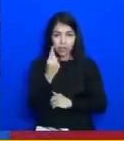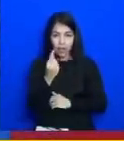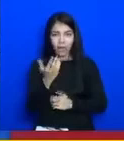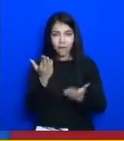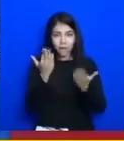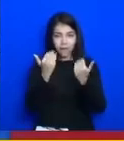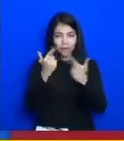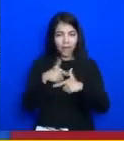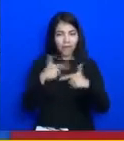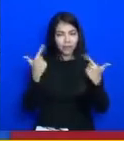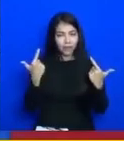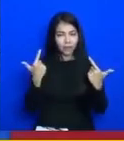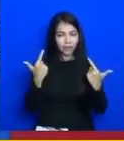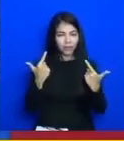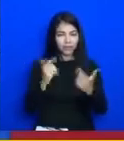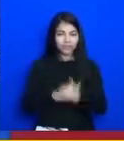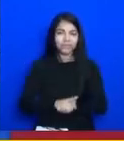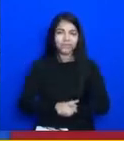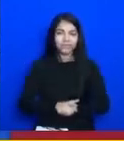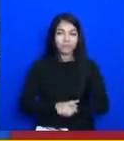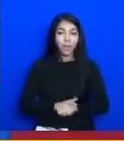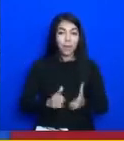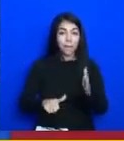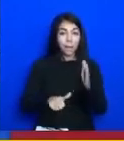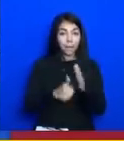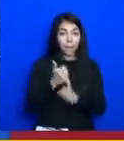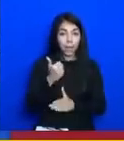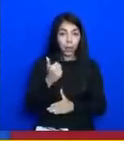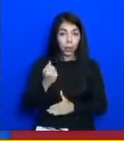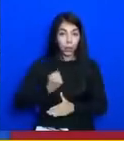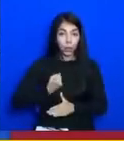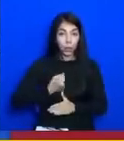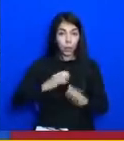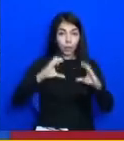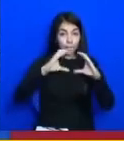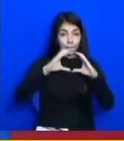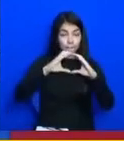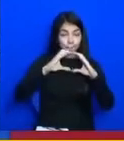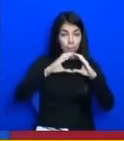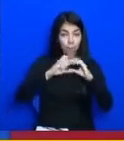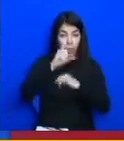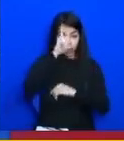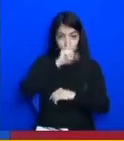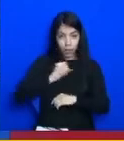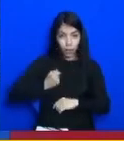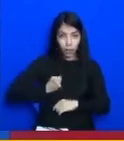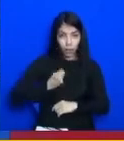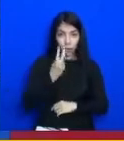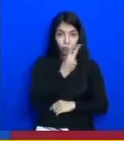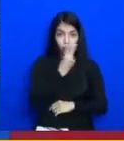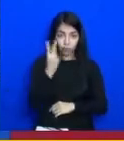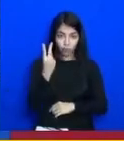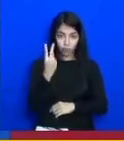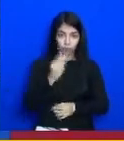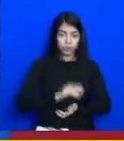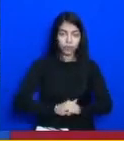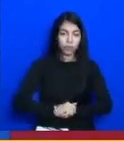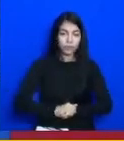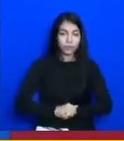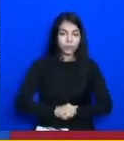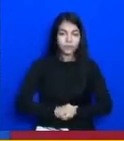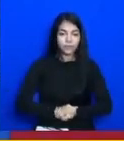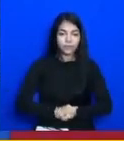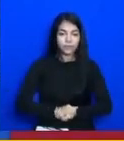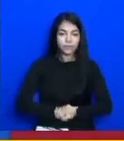vem. Vem sorte, vem sorte. O primeiro número está na tela. Bola amarela, 22. Amarela número